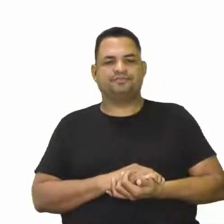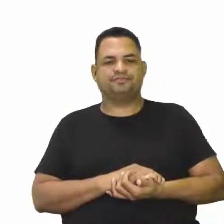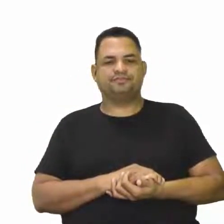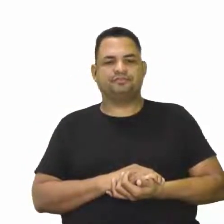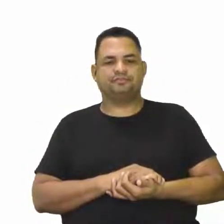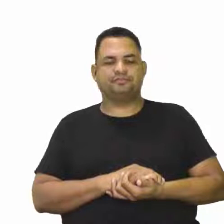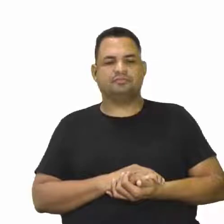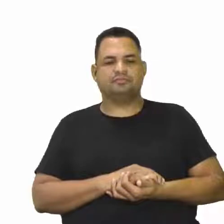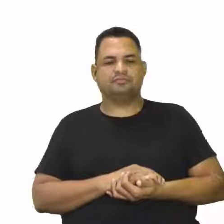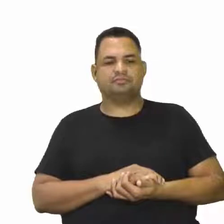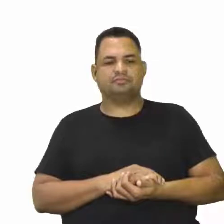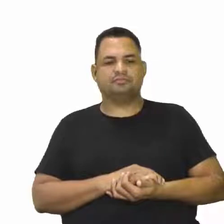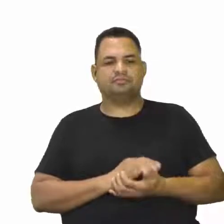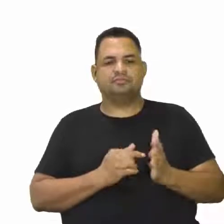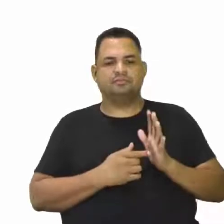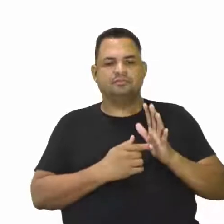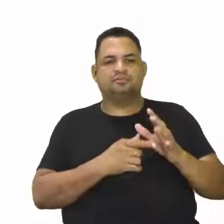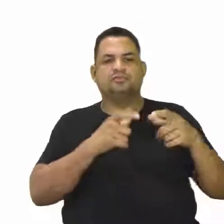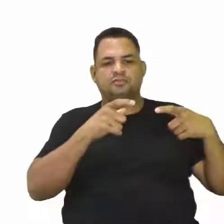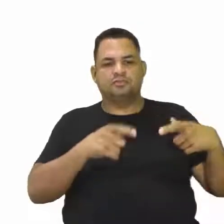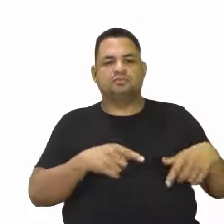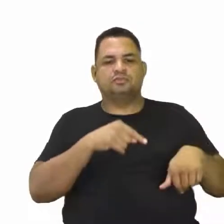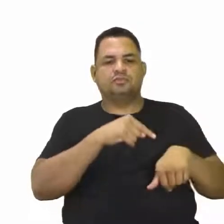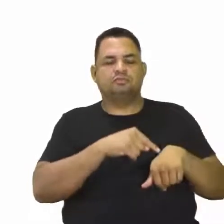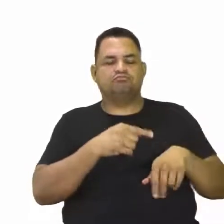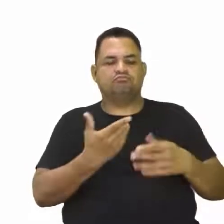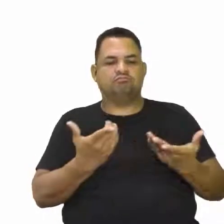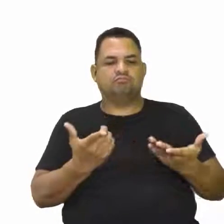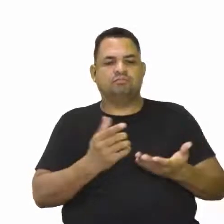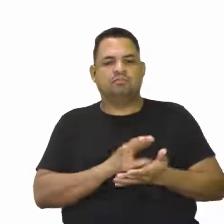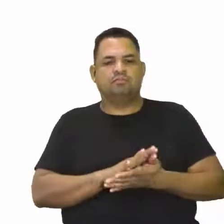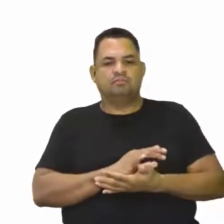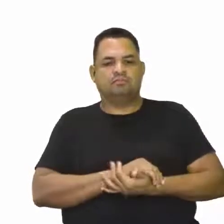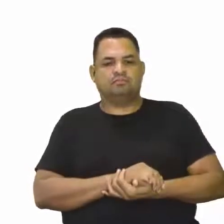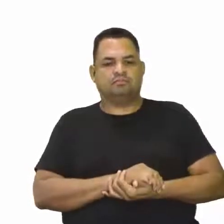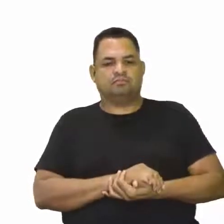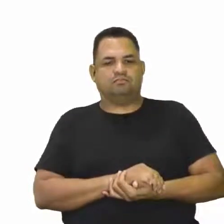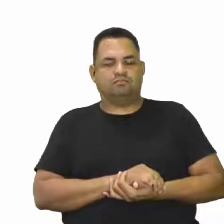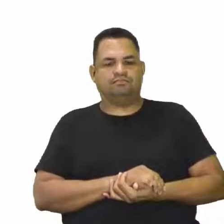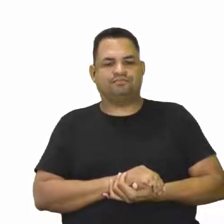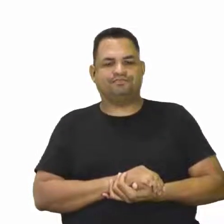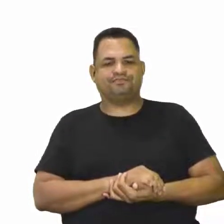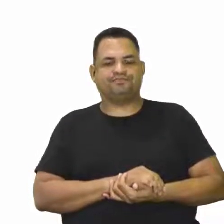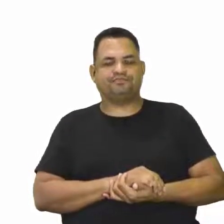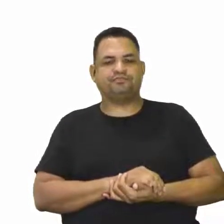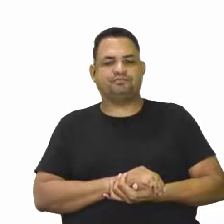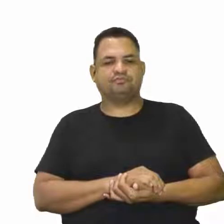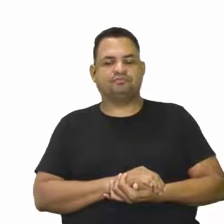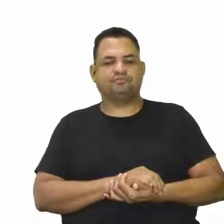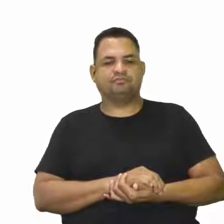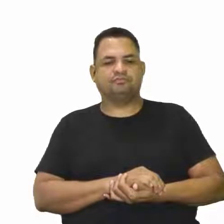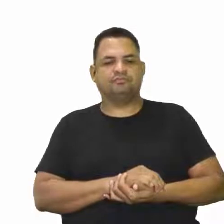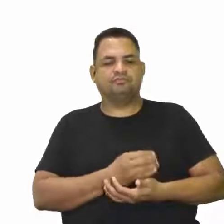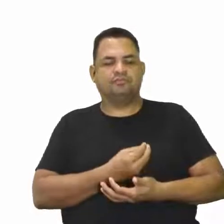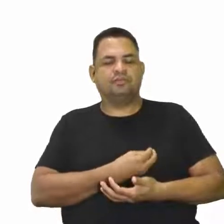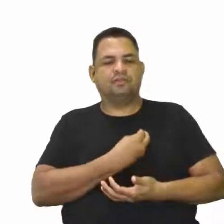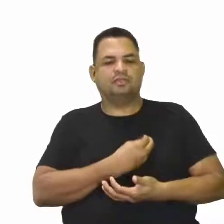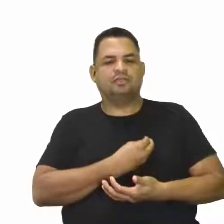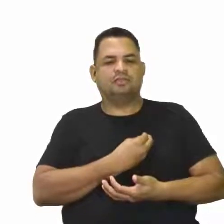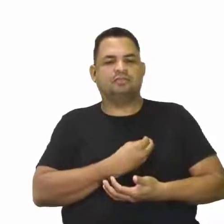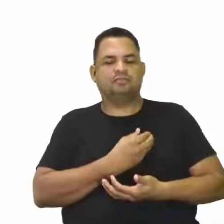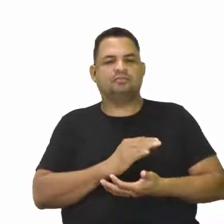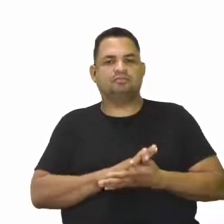En expressa lugar, modo e tempo. Vivo en Argentina. Vivo